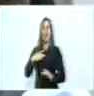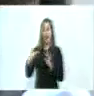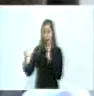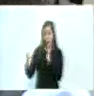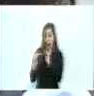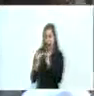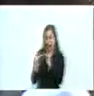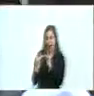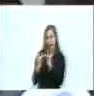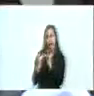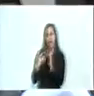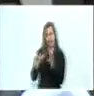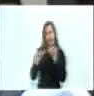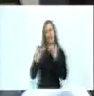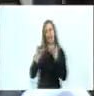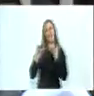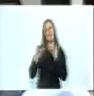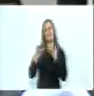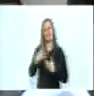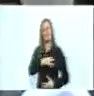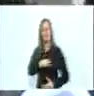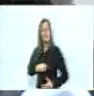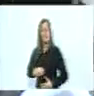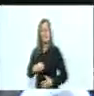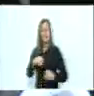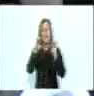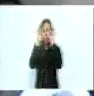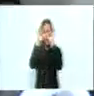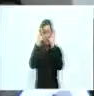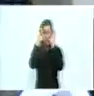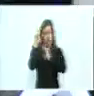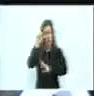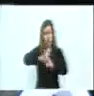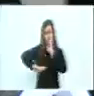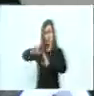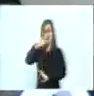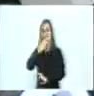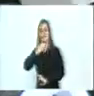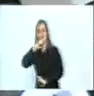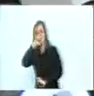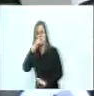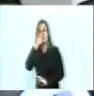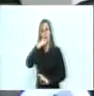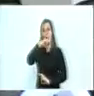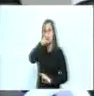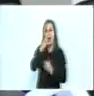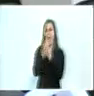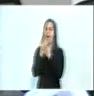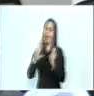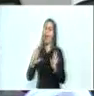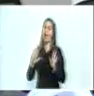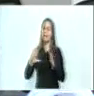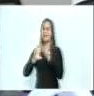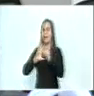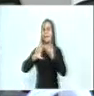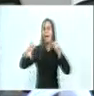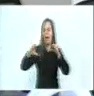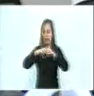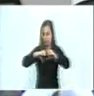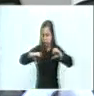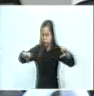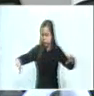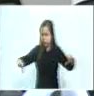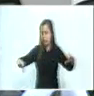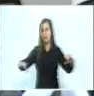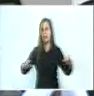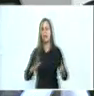com os filhos, especialmente quando a relação entre o pai e a mãe se encerra. Na